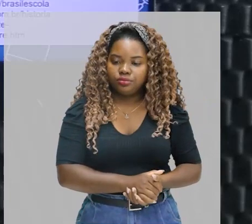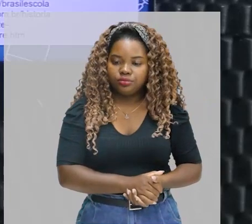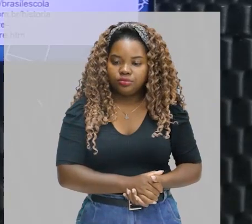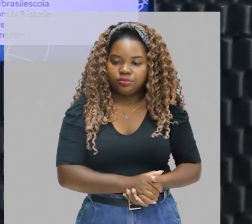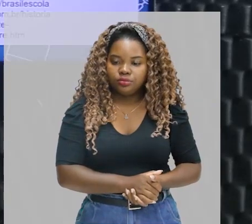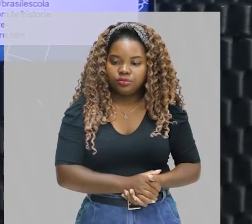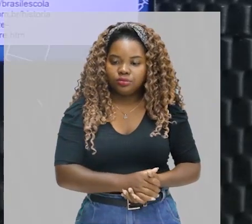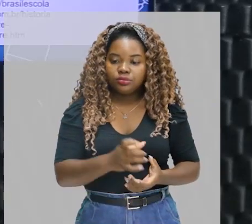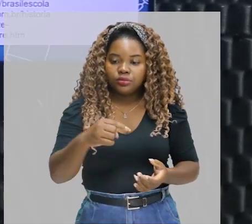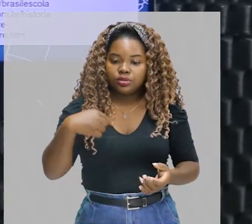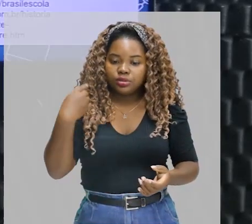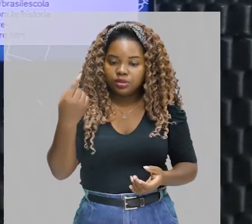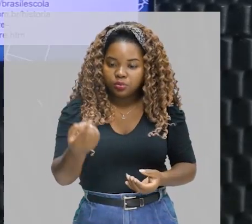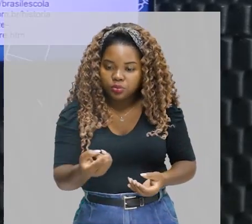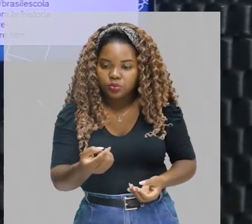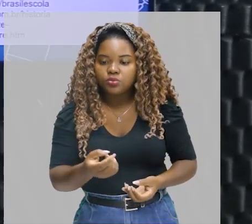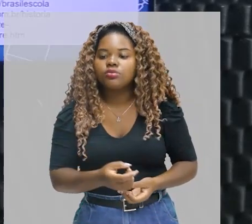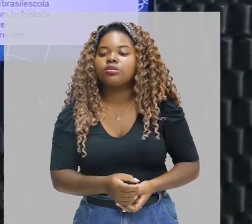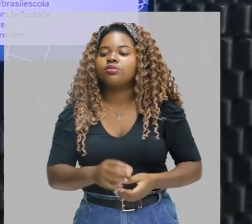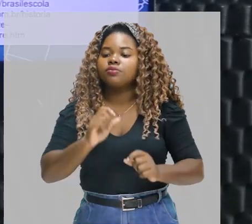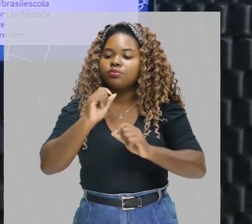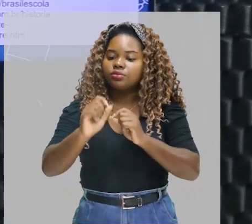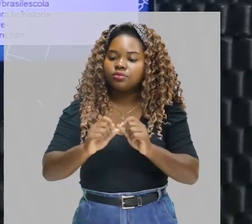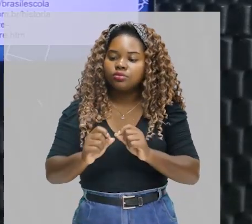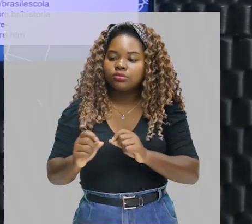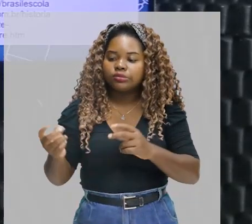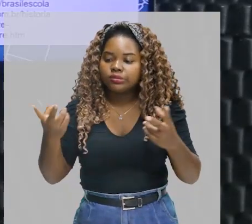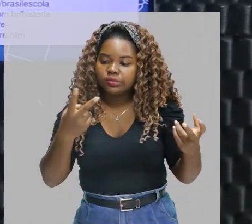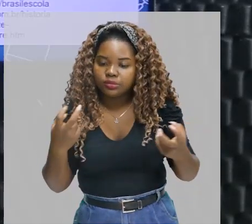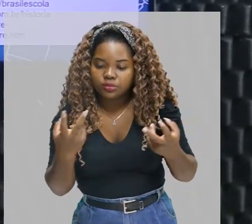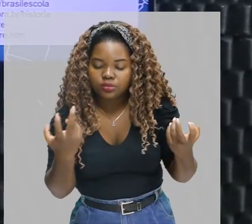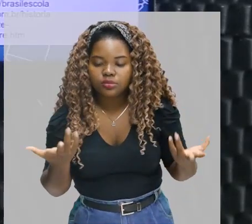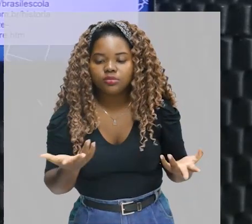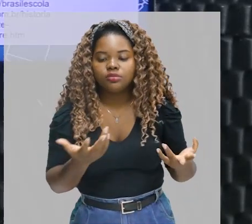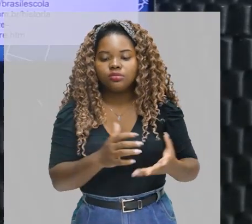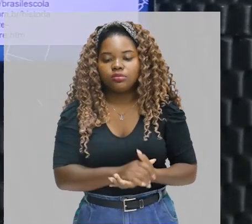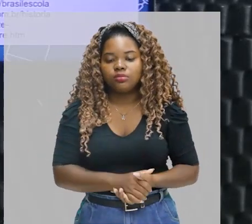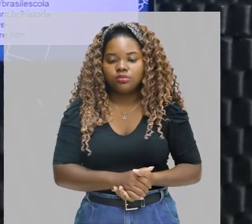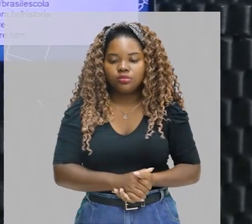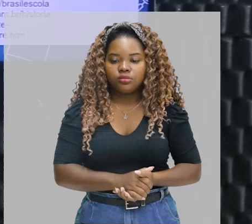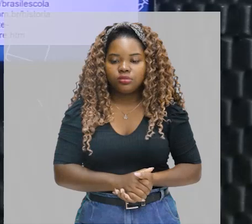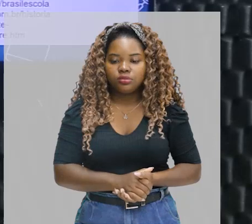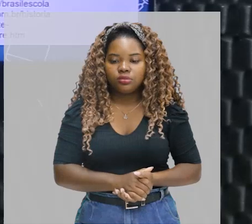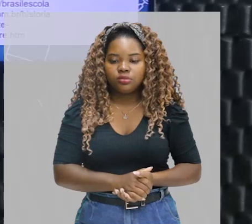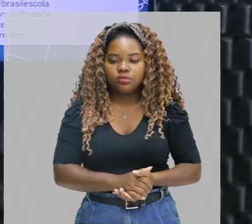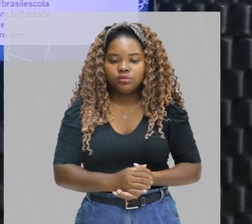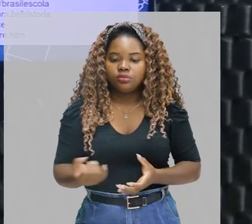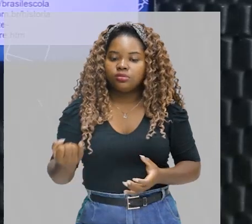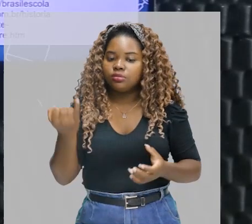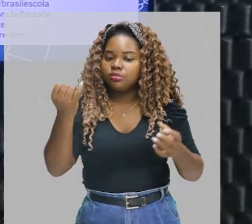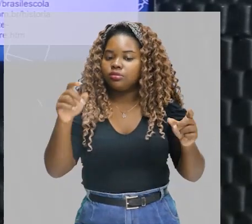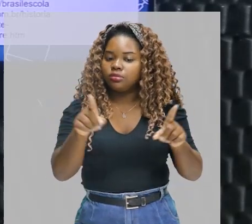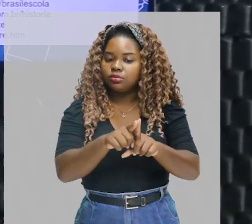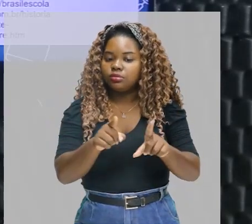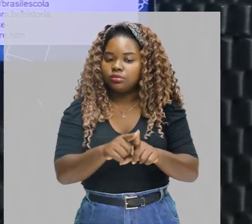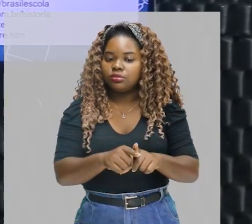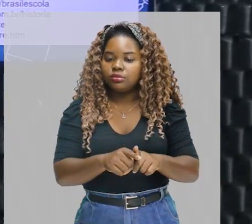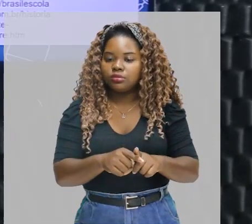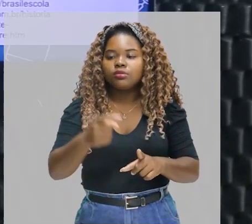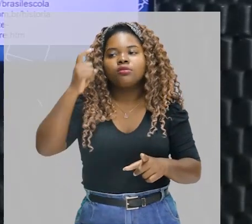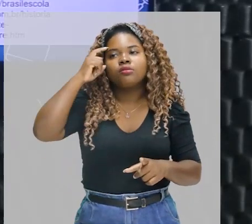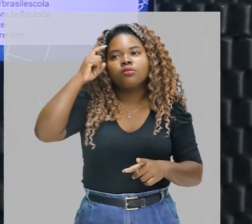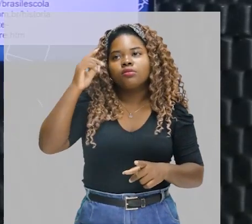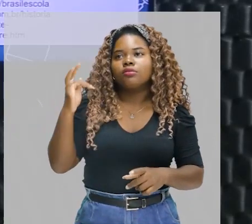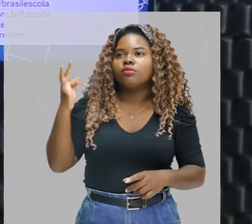que forma que eles estavam organizados. E ali tinha, né, o que é mais interessante é que ali eles também faziam previsões para o